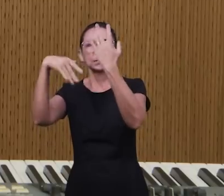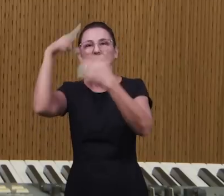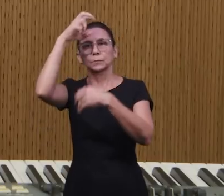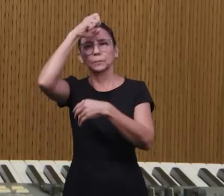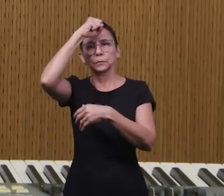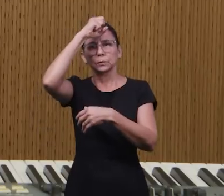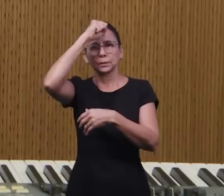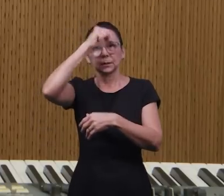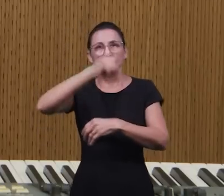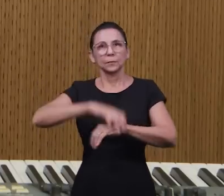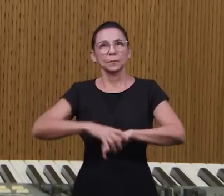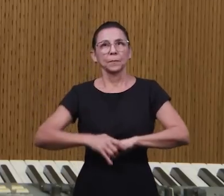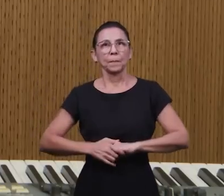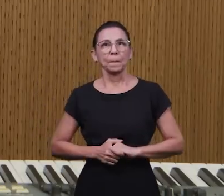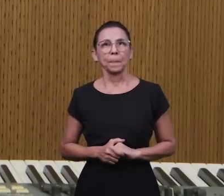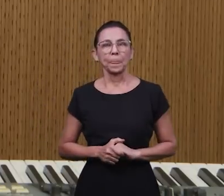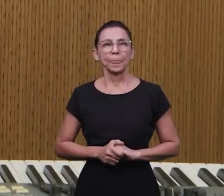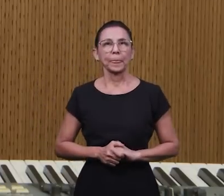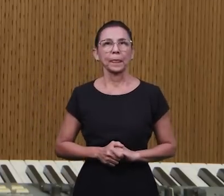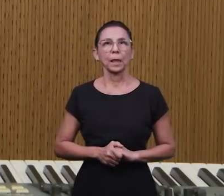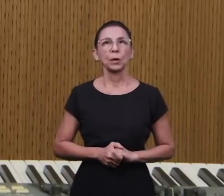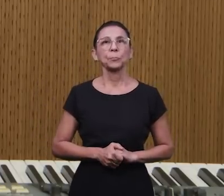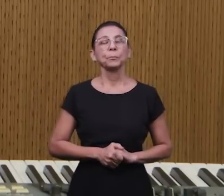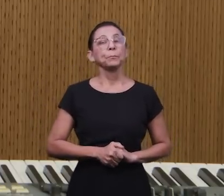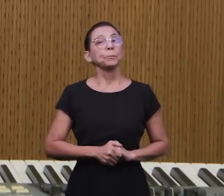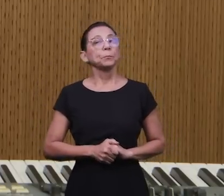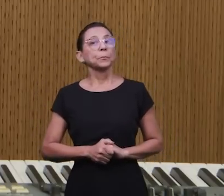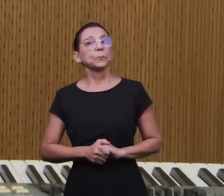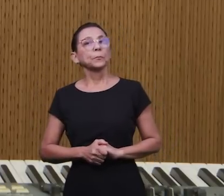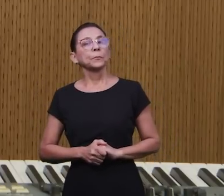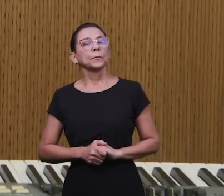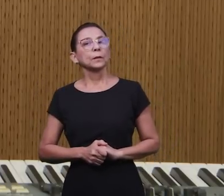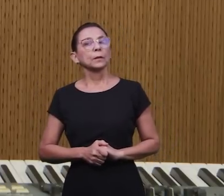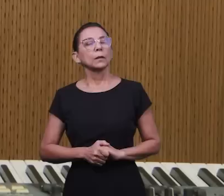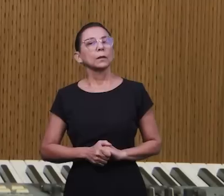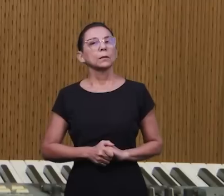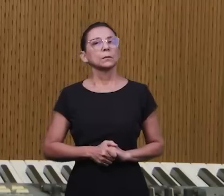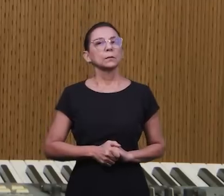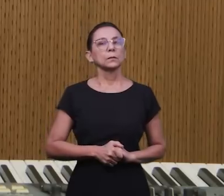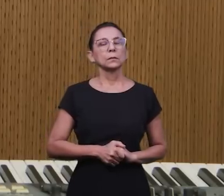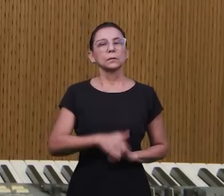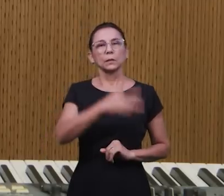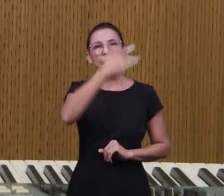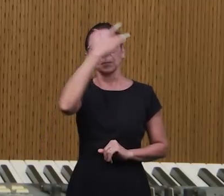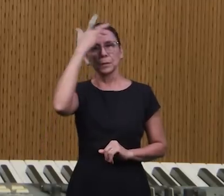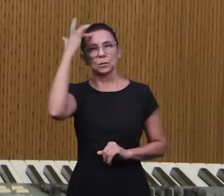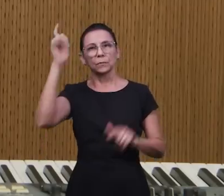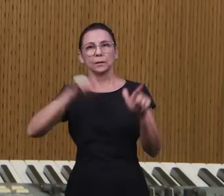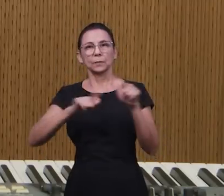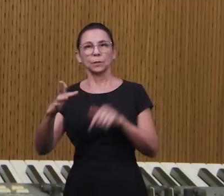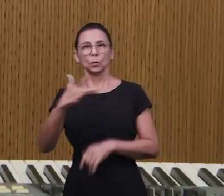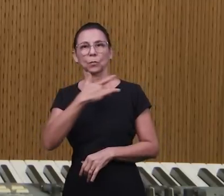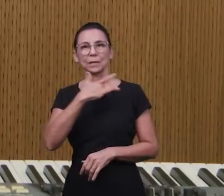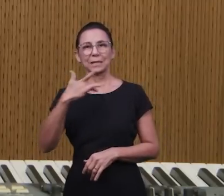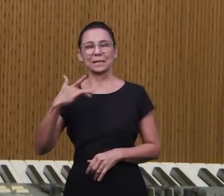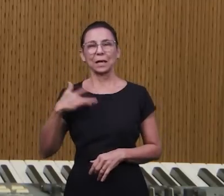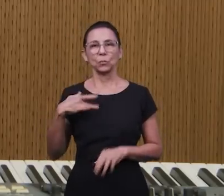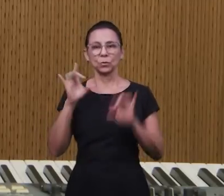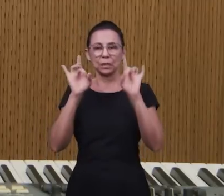evolução e de aprendizado. Aquela pessoa que vai trabalhar com a saúde específica, com